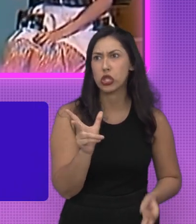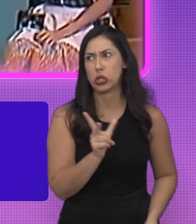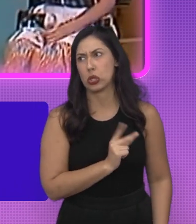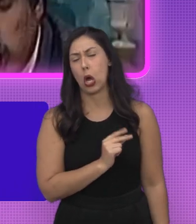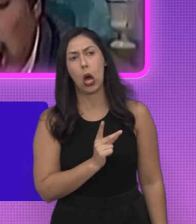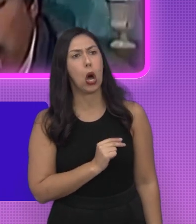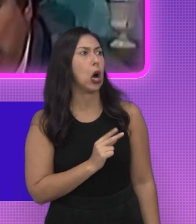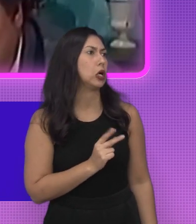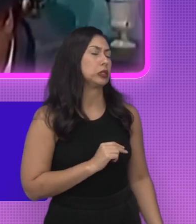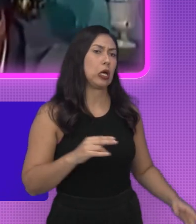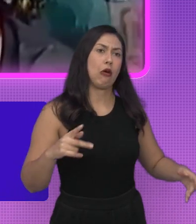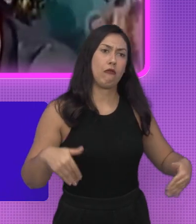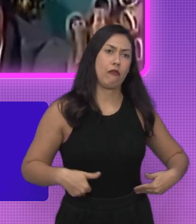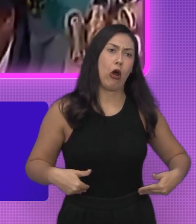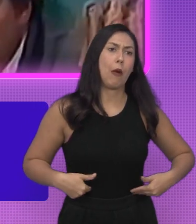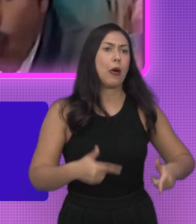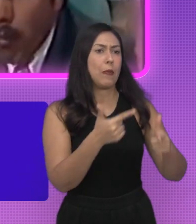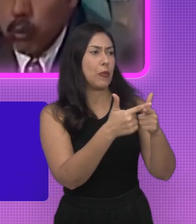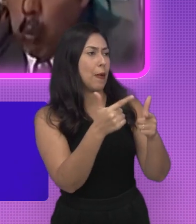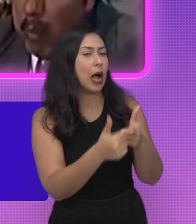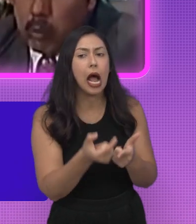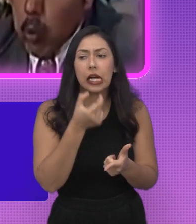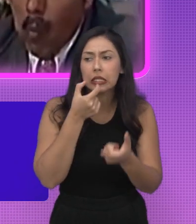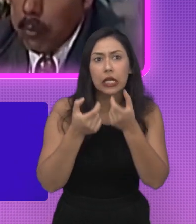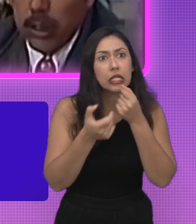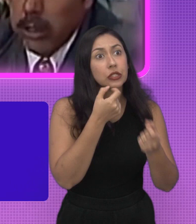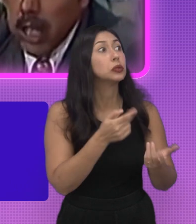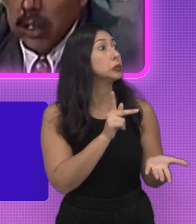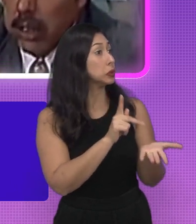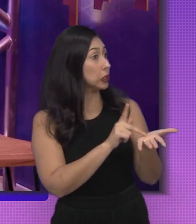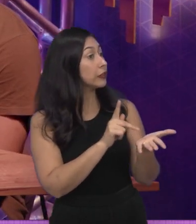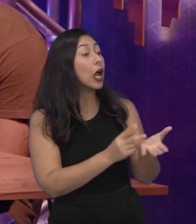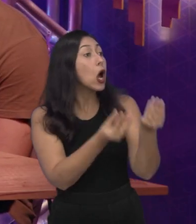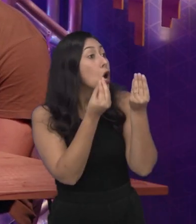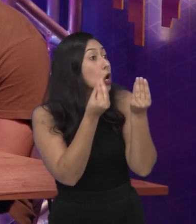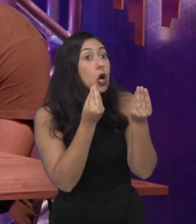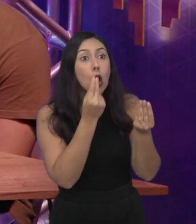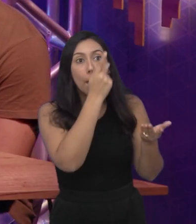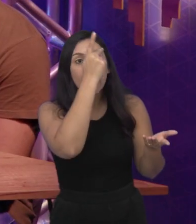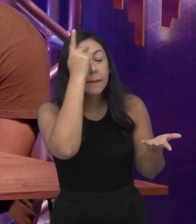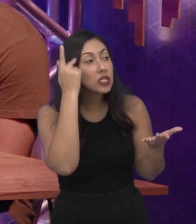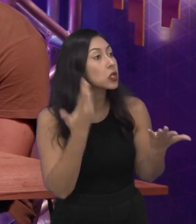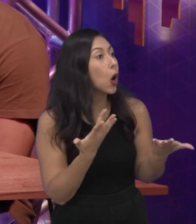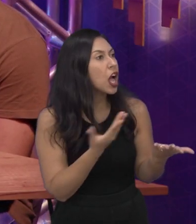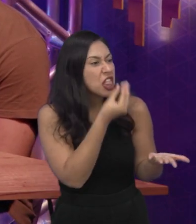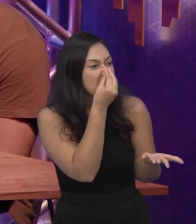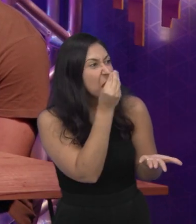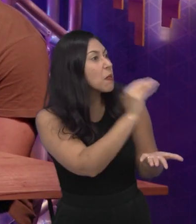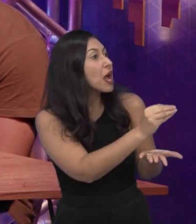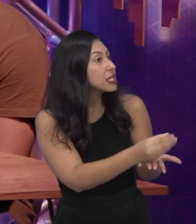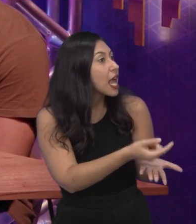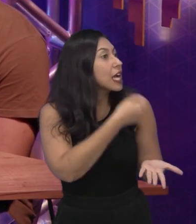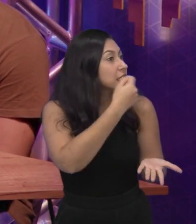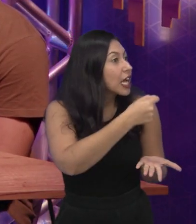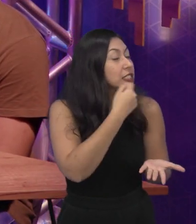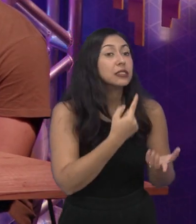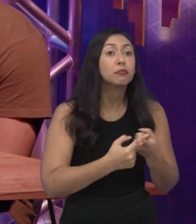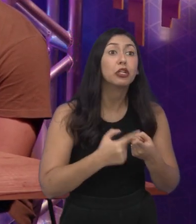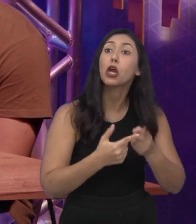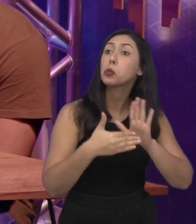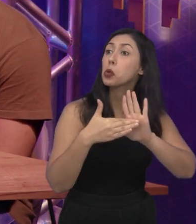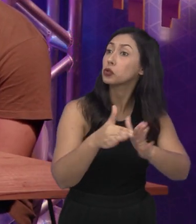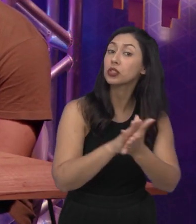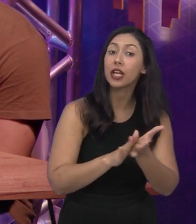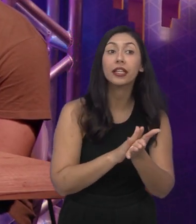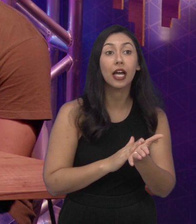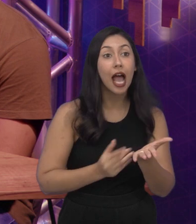comentando sobre o problema da fome. Nossa, a fome é um problema. E come biscoito. Realmente, né? Como é que as pessoas podem deixar isso acontecer? Porque